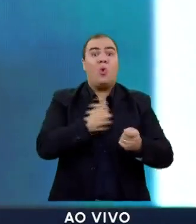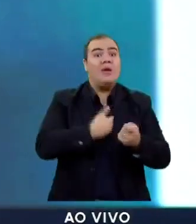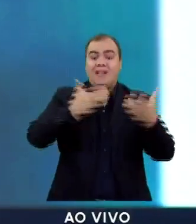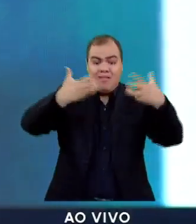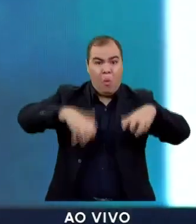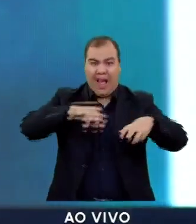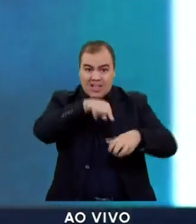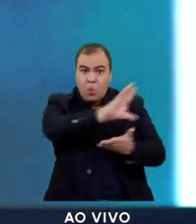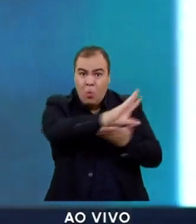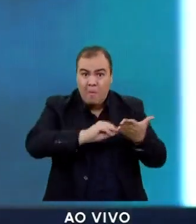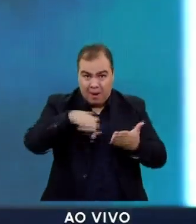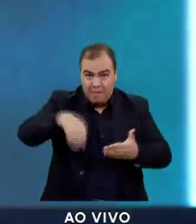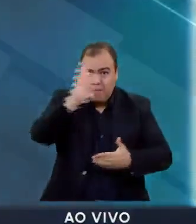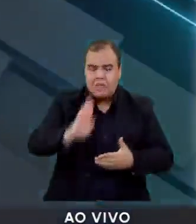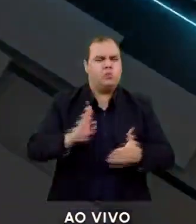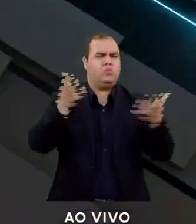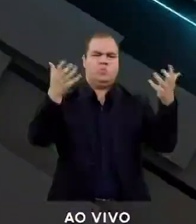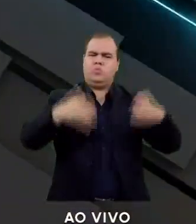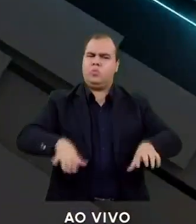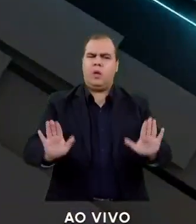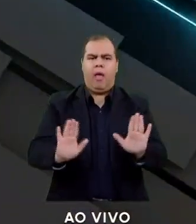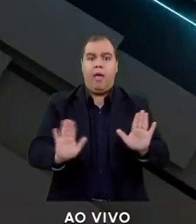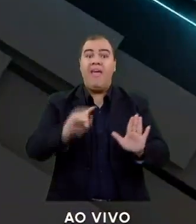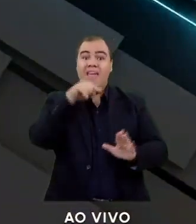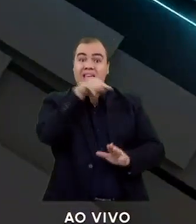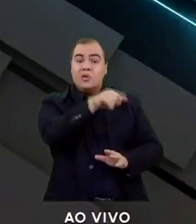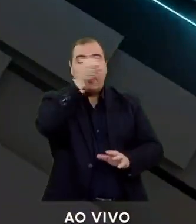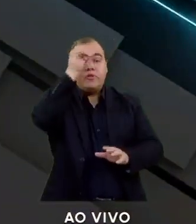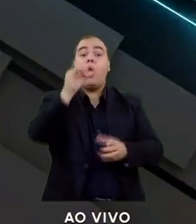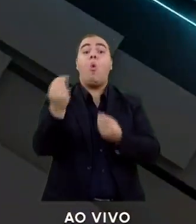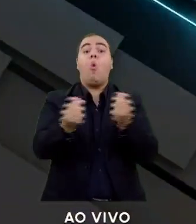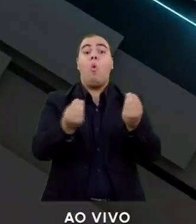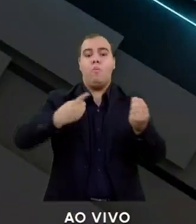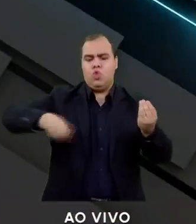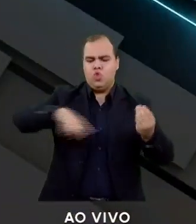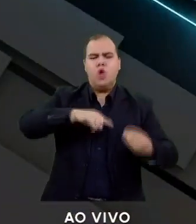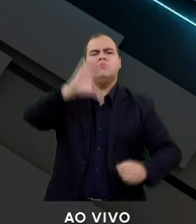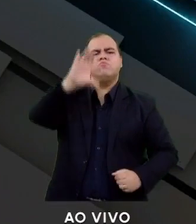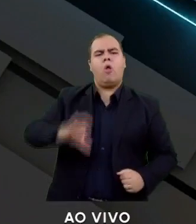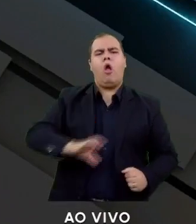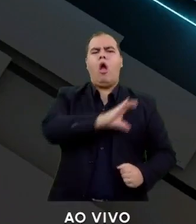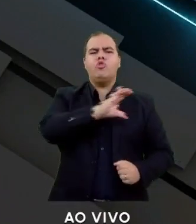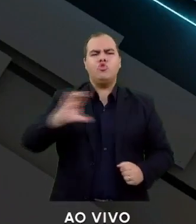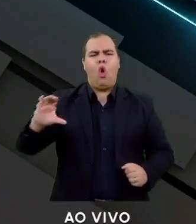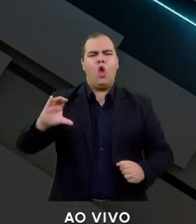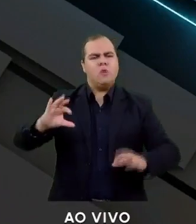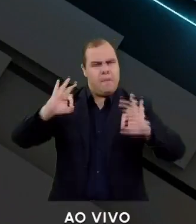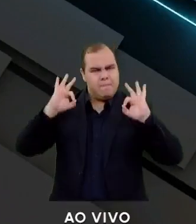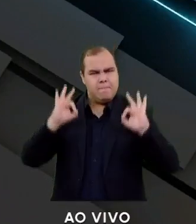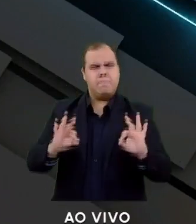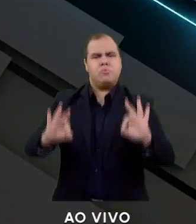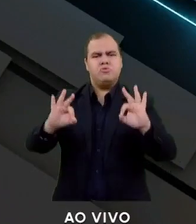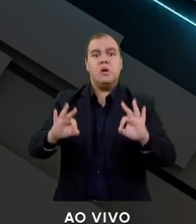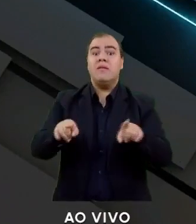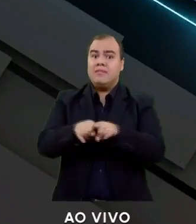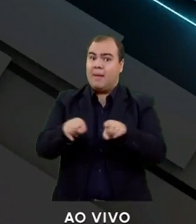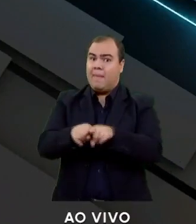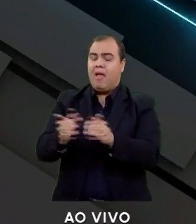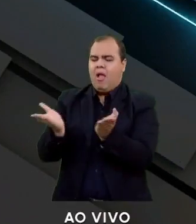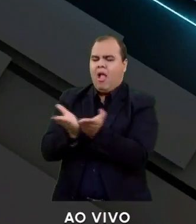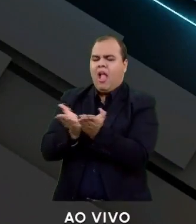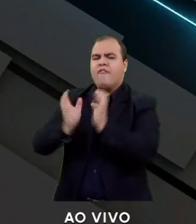no Brasil e para e que isso seja evitado nós católicos ortodoxos e evangélicos